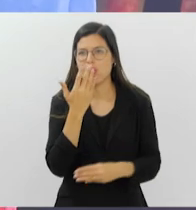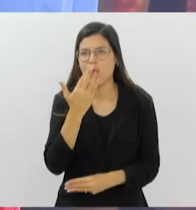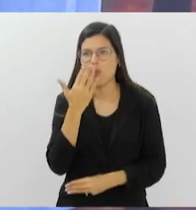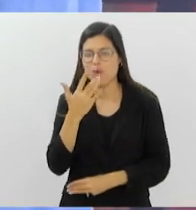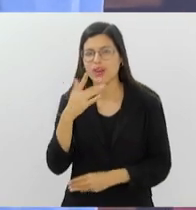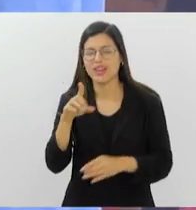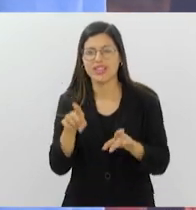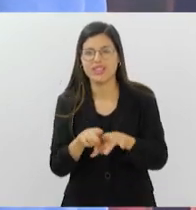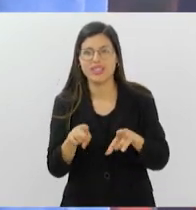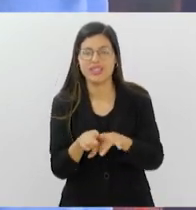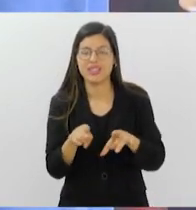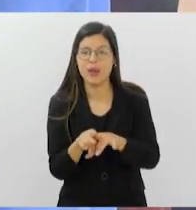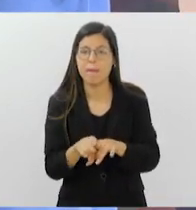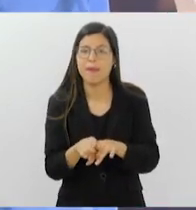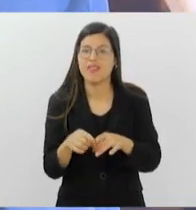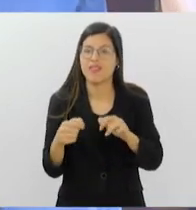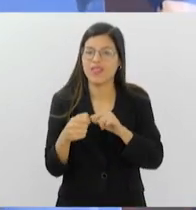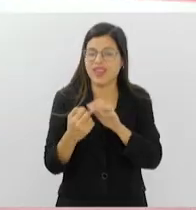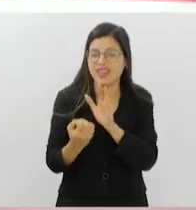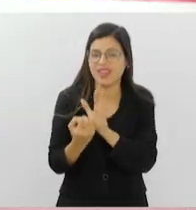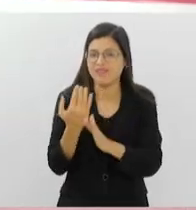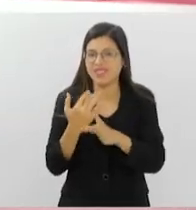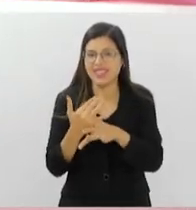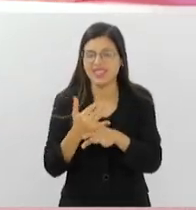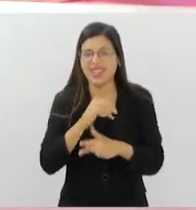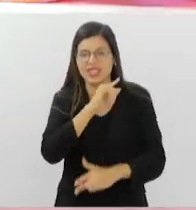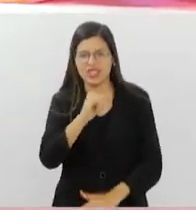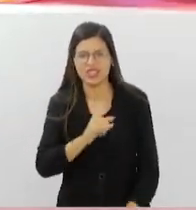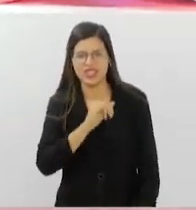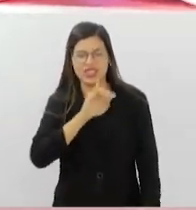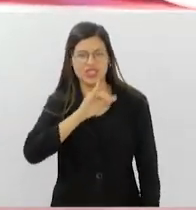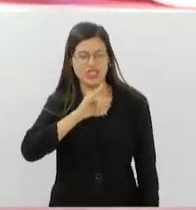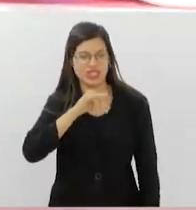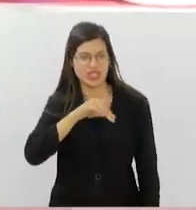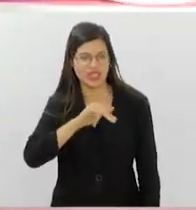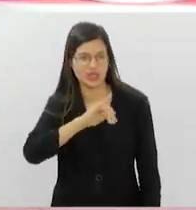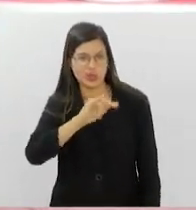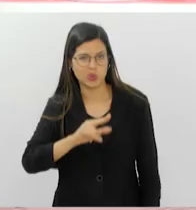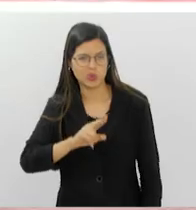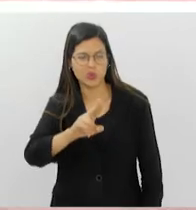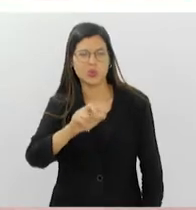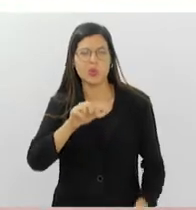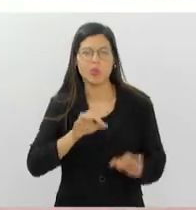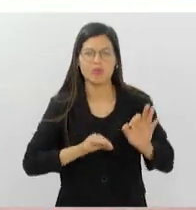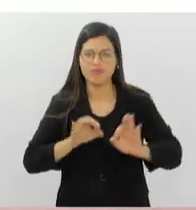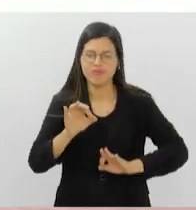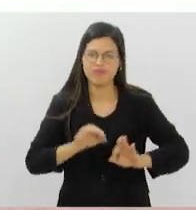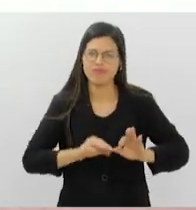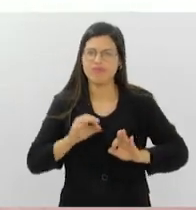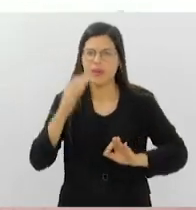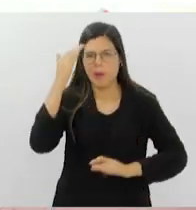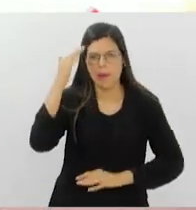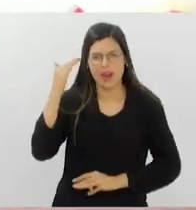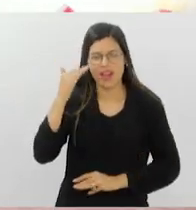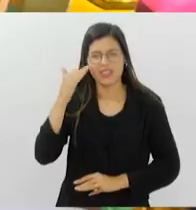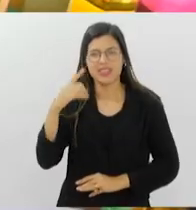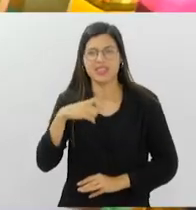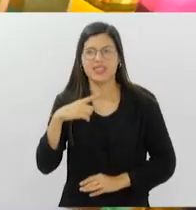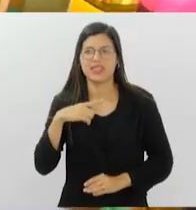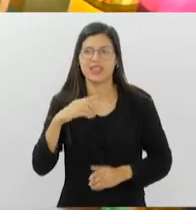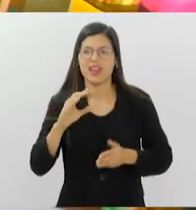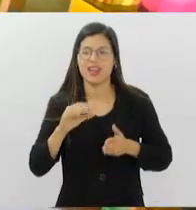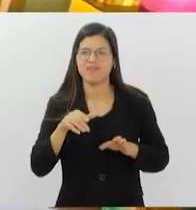seda fabricada na cidade de jinju organizada pelo Centro Cultural coreano no Brasil a exposição tem curadoria da